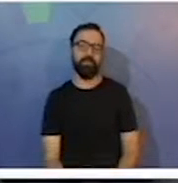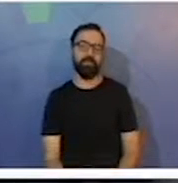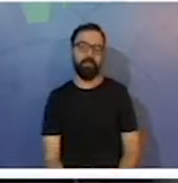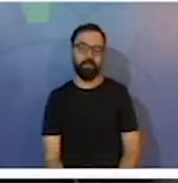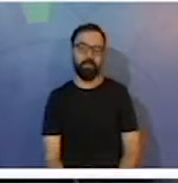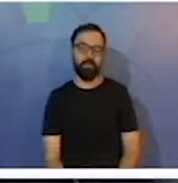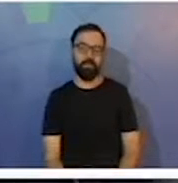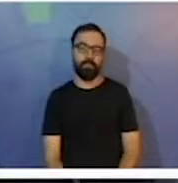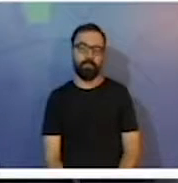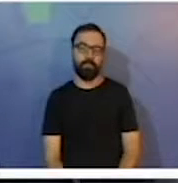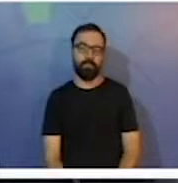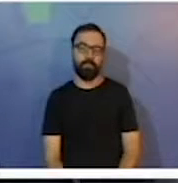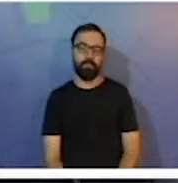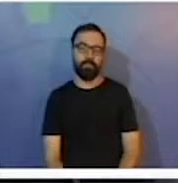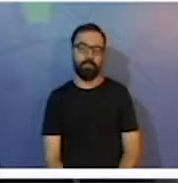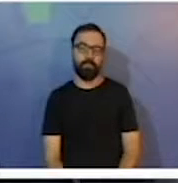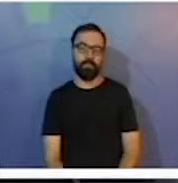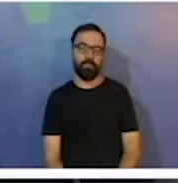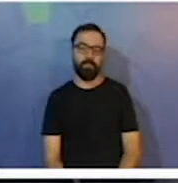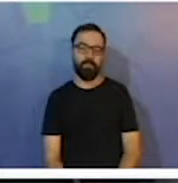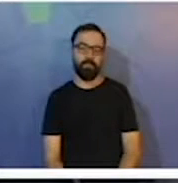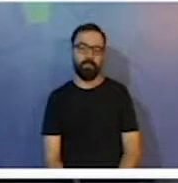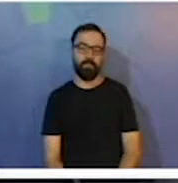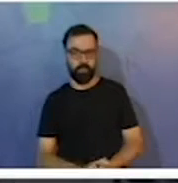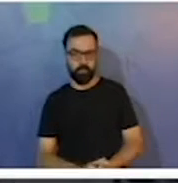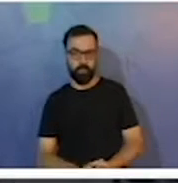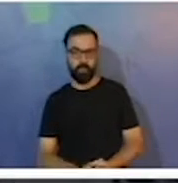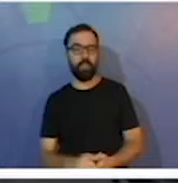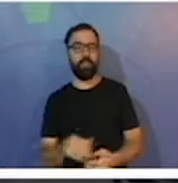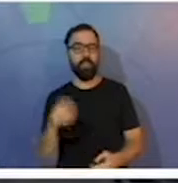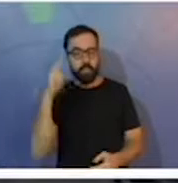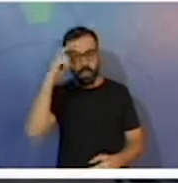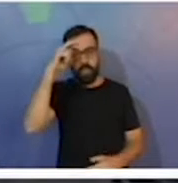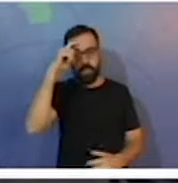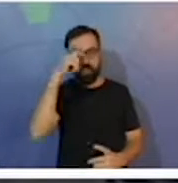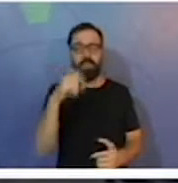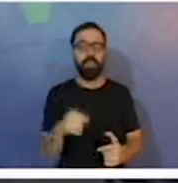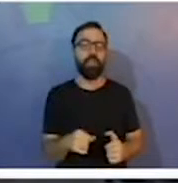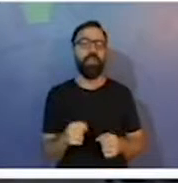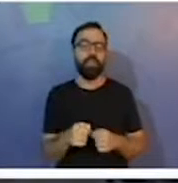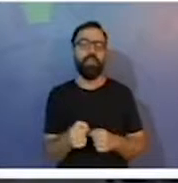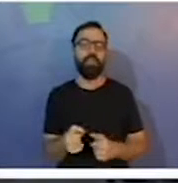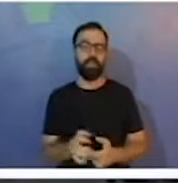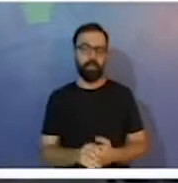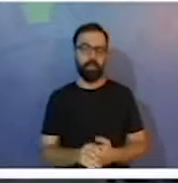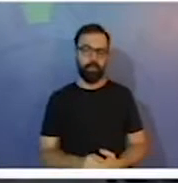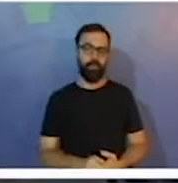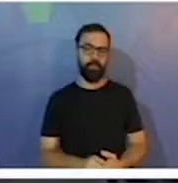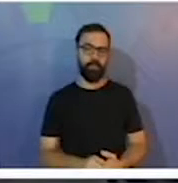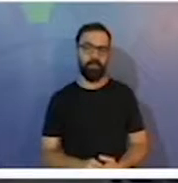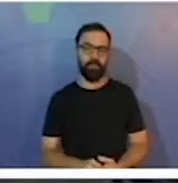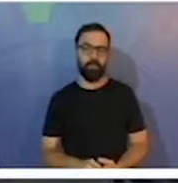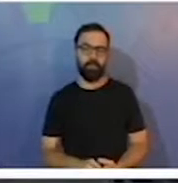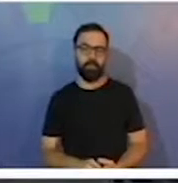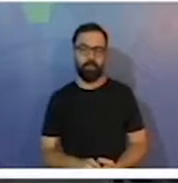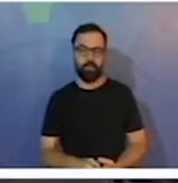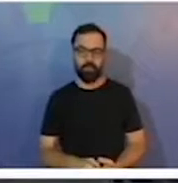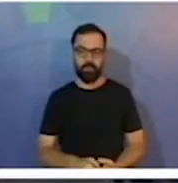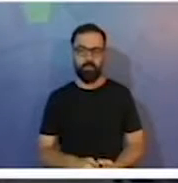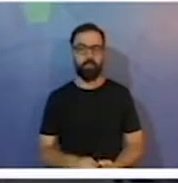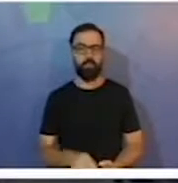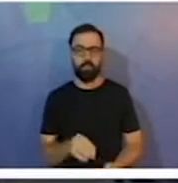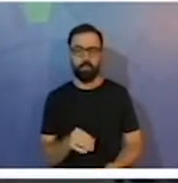tá certo uma resposta possível será difícil fabricar o colar de casca de ovo outra resposta